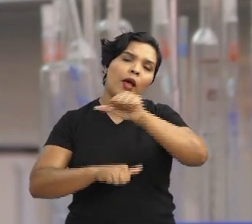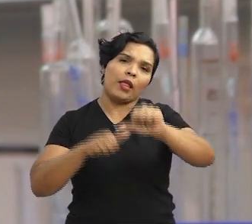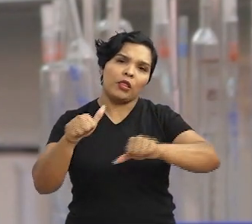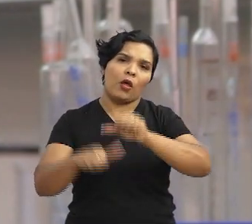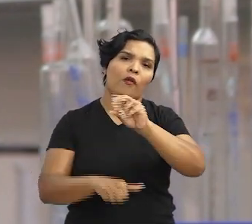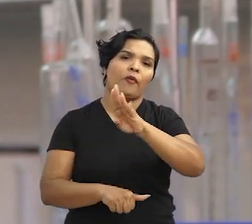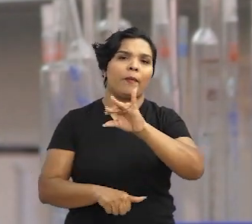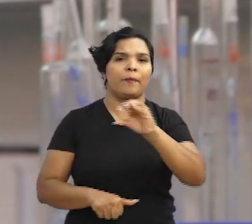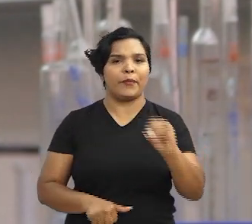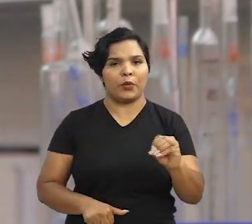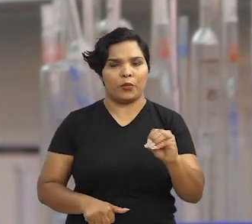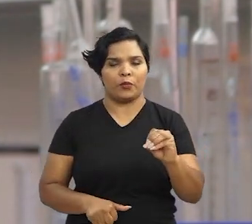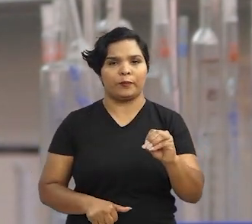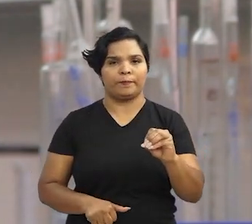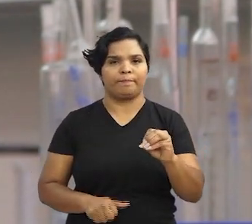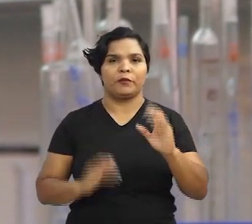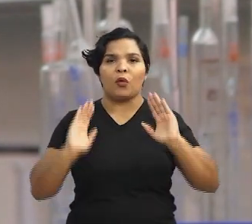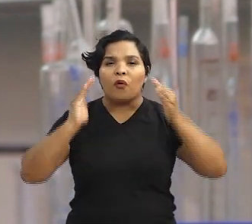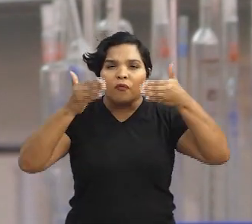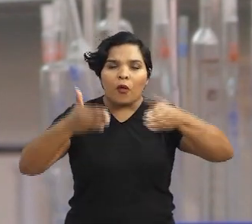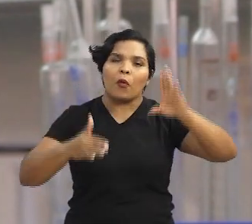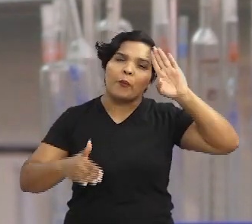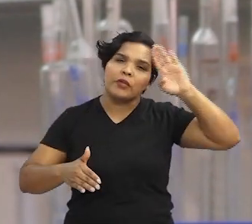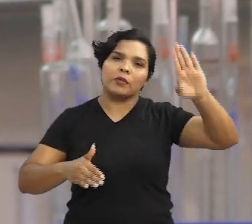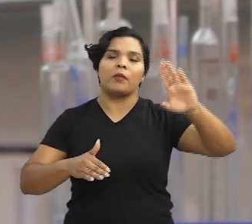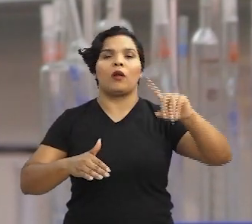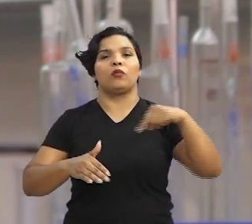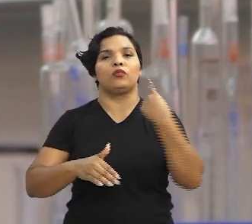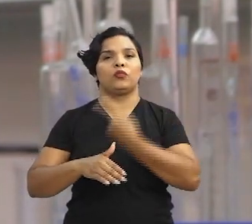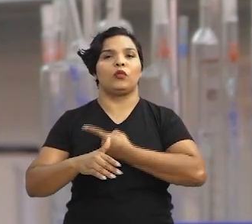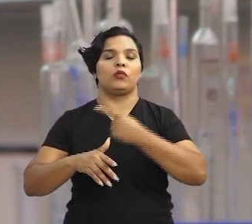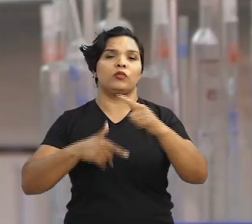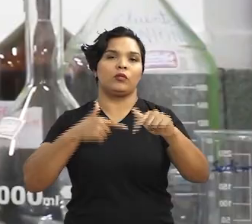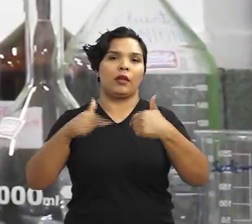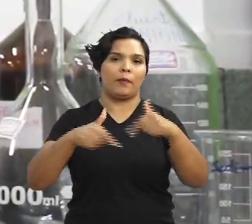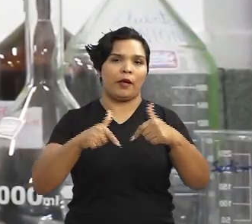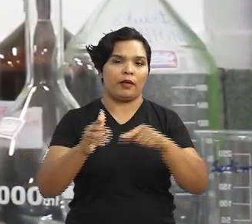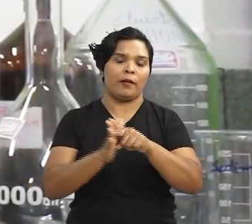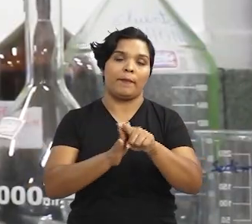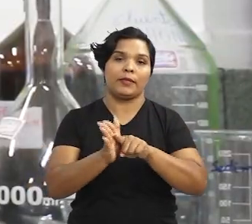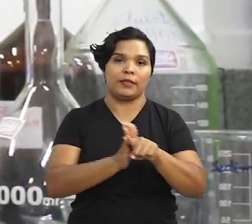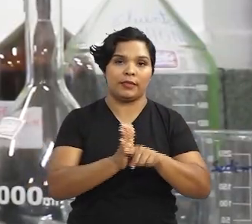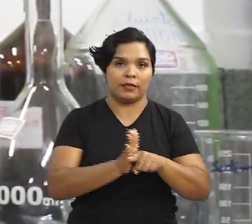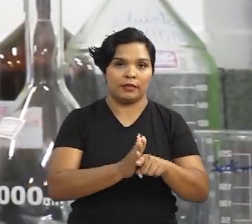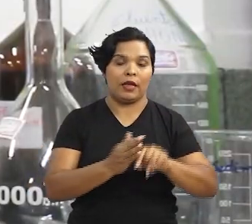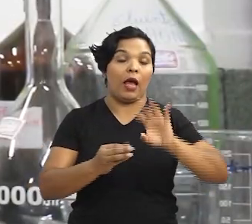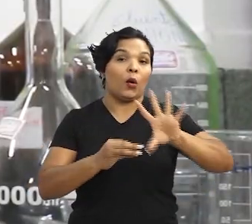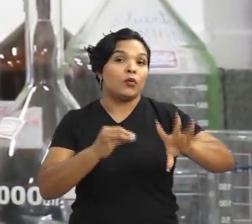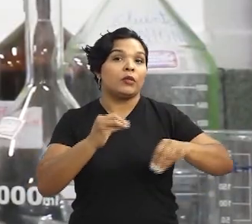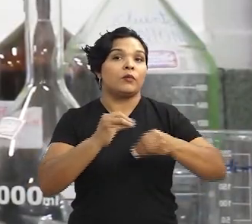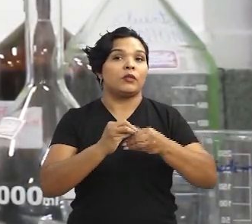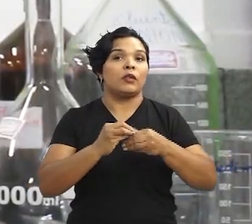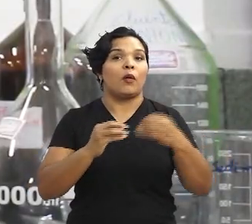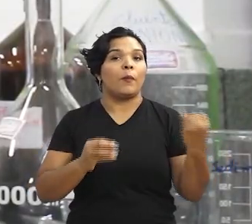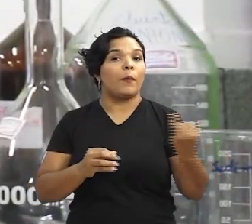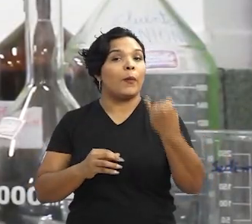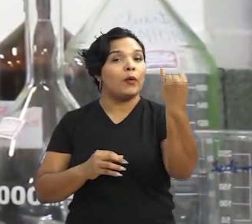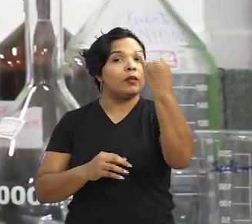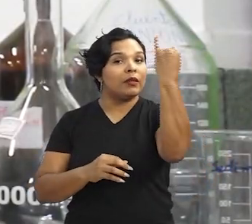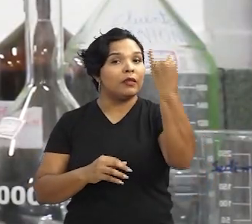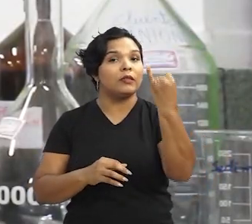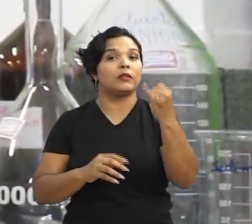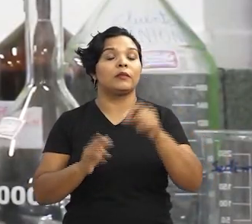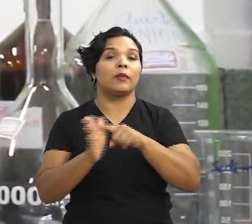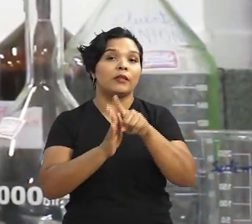para o RenovaBio, que seria o foco principal do nosso trabalho. Olha, eu acho que a principal contribuição e importância